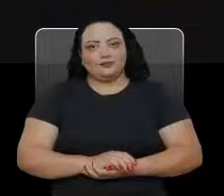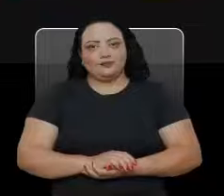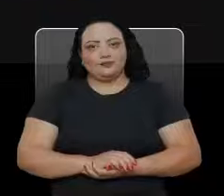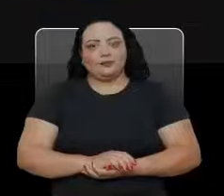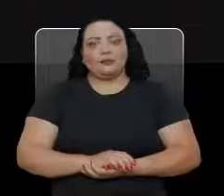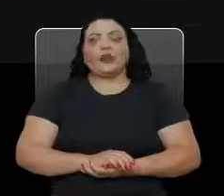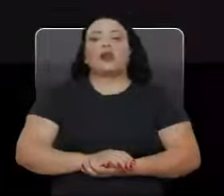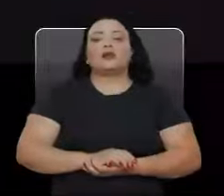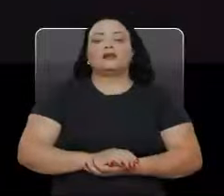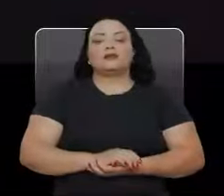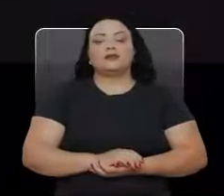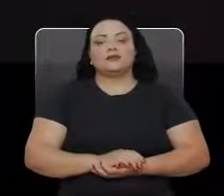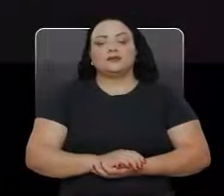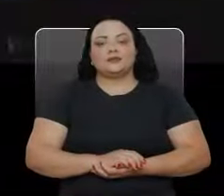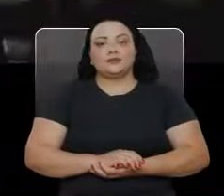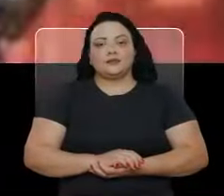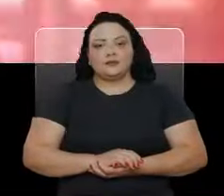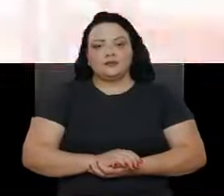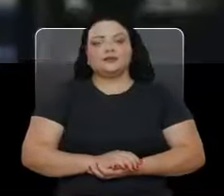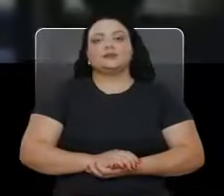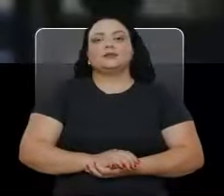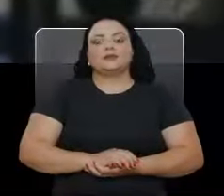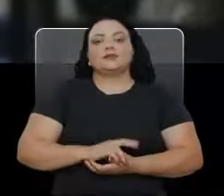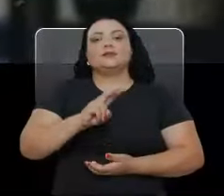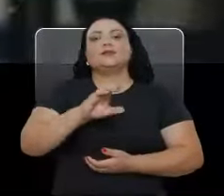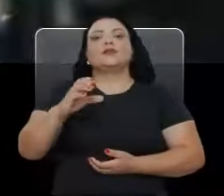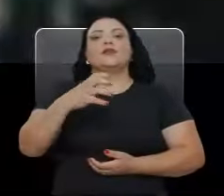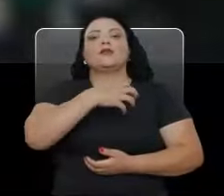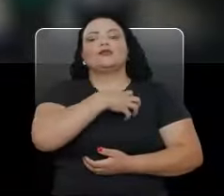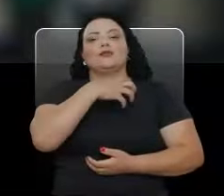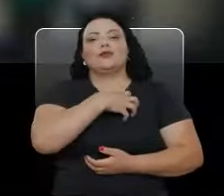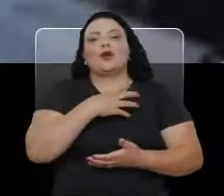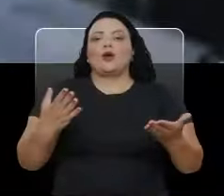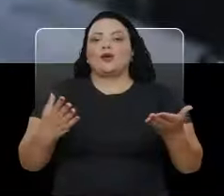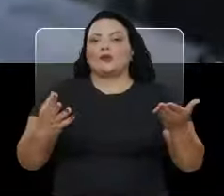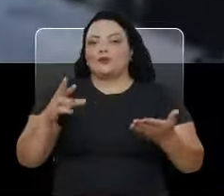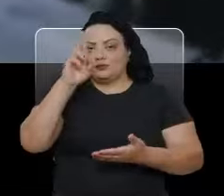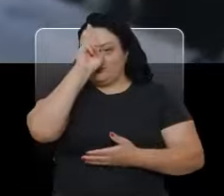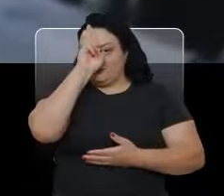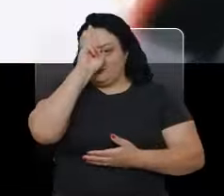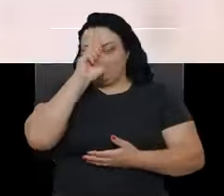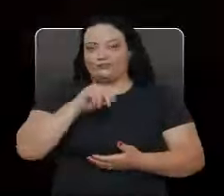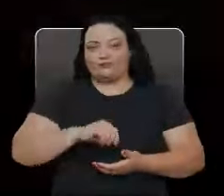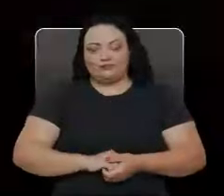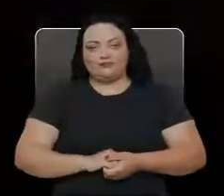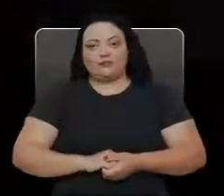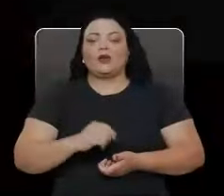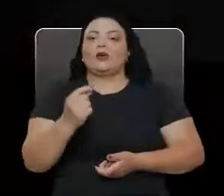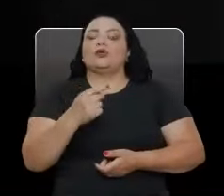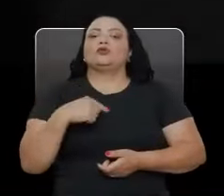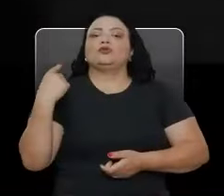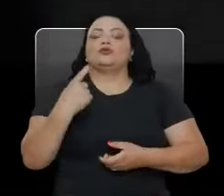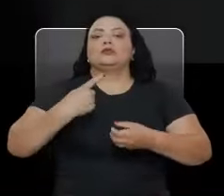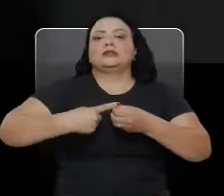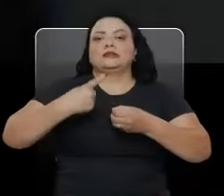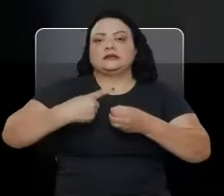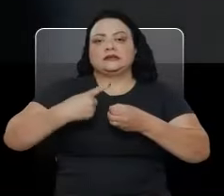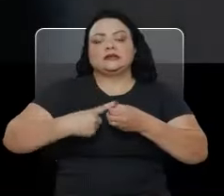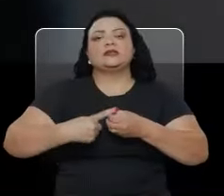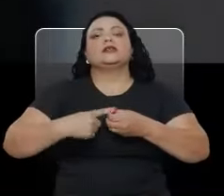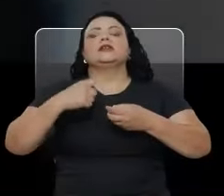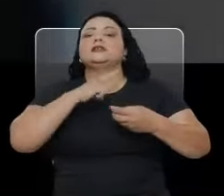rádio são 48 anos. Vitória da Conquista da Bahia, 12 horas. Nossa cidade pode